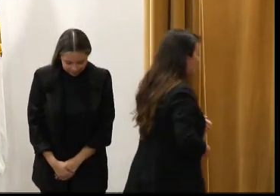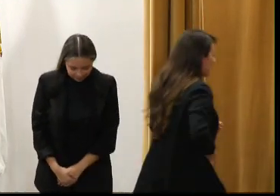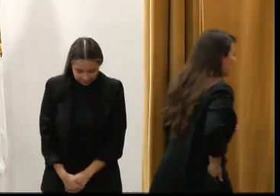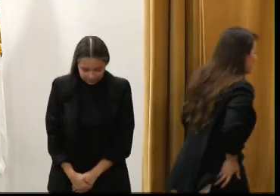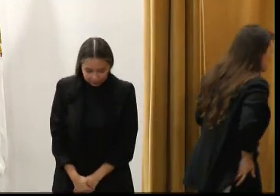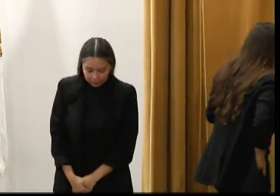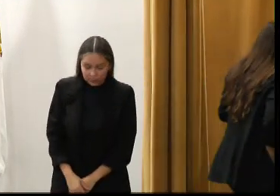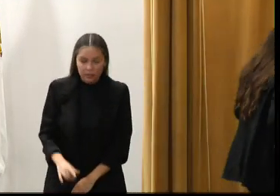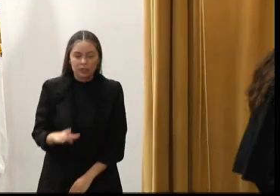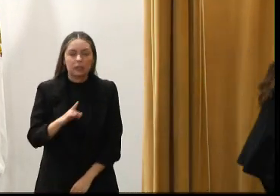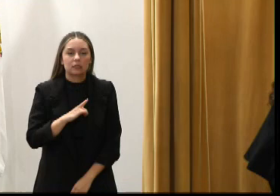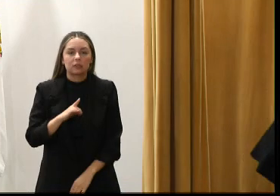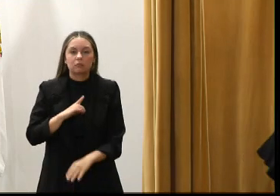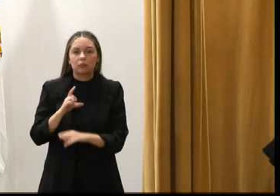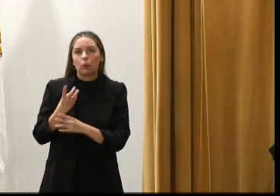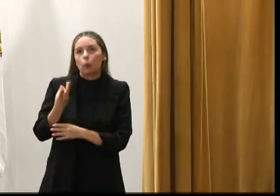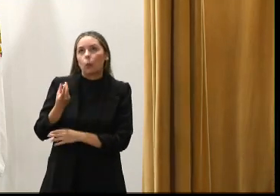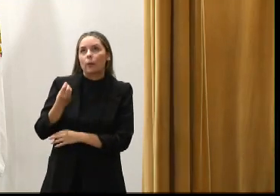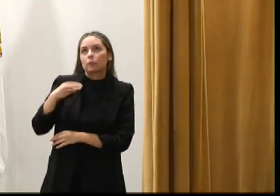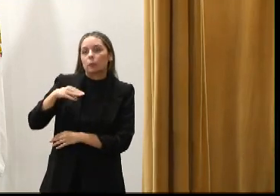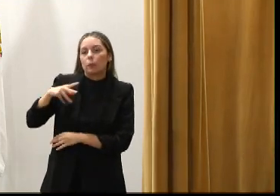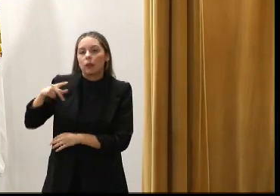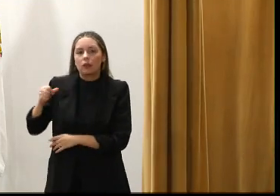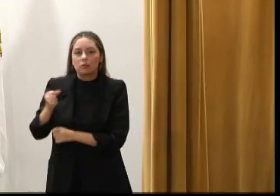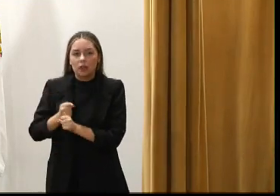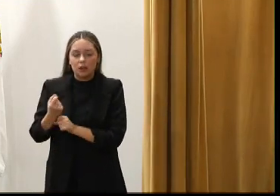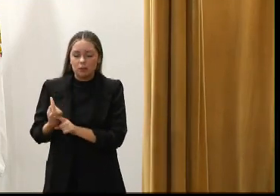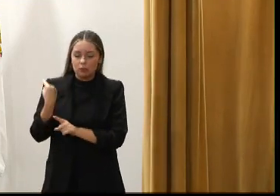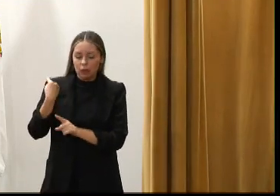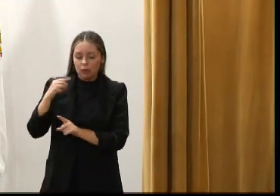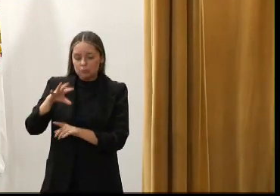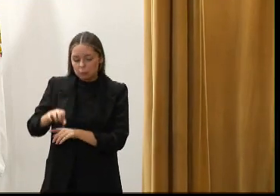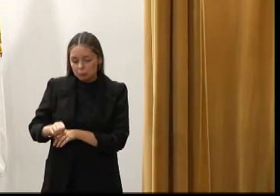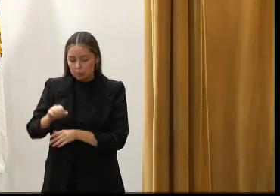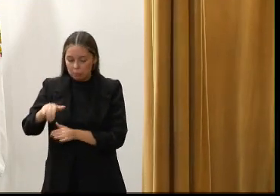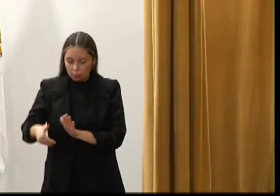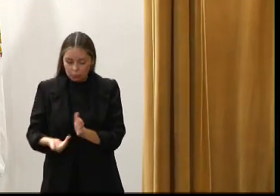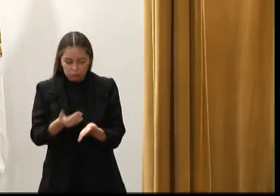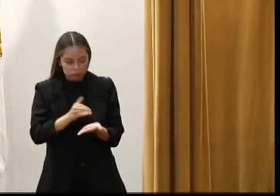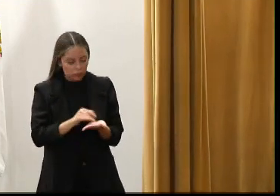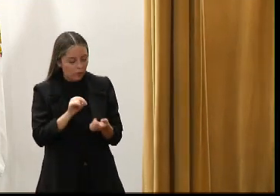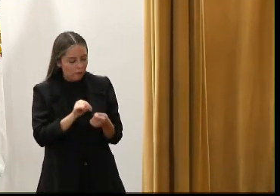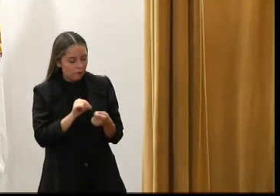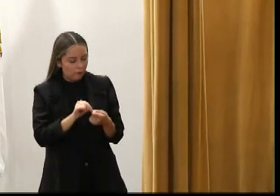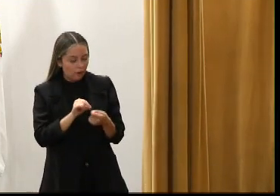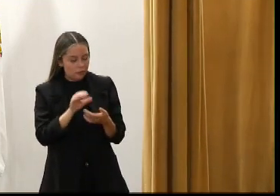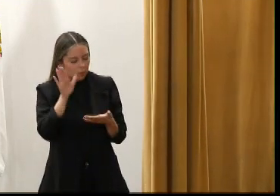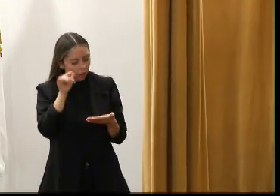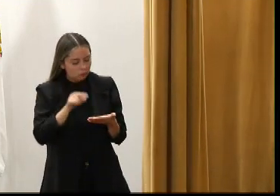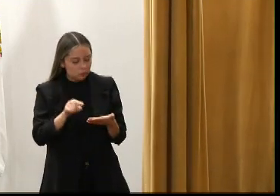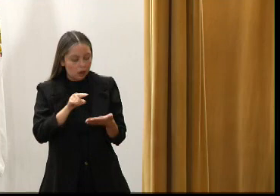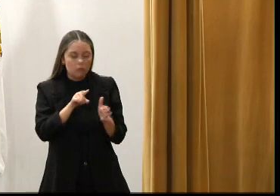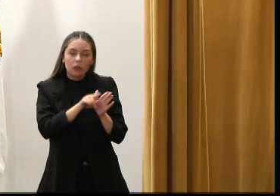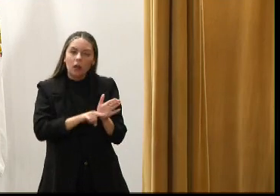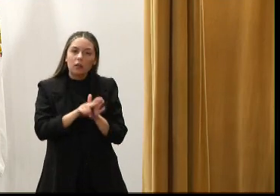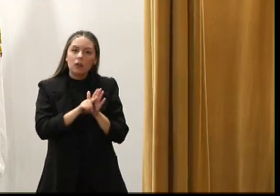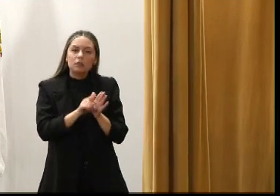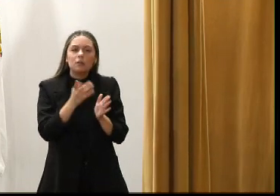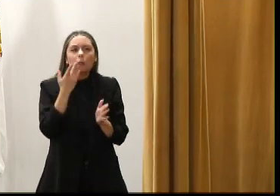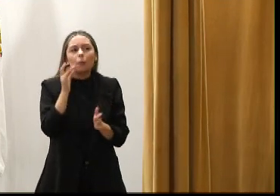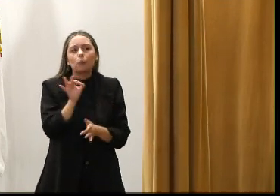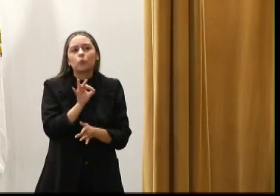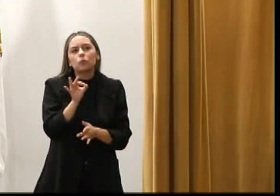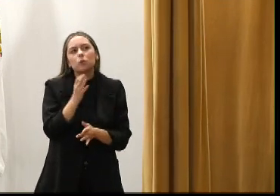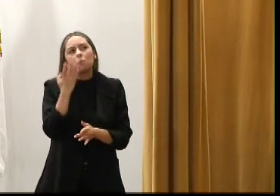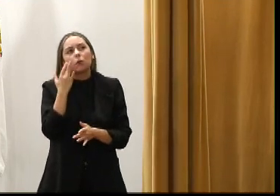concha lá de um crustáceo, faço uma razão isotópica do oxigênio 18 para 16 e eu consigo ter uma estimativa da temperatura